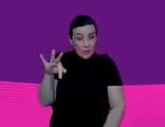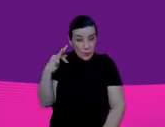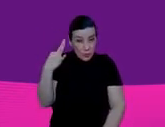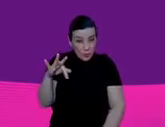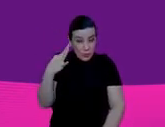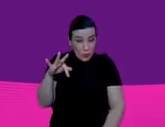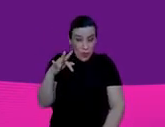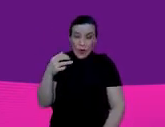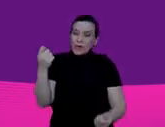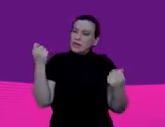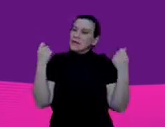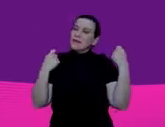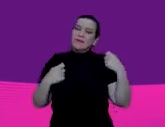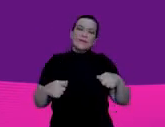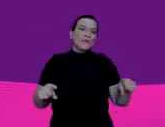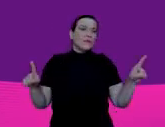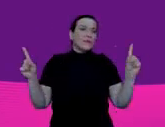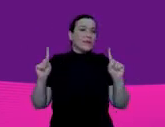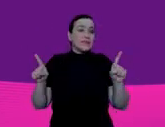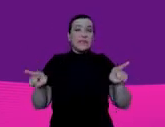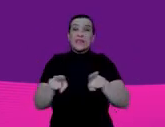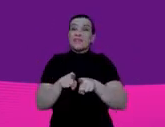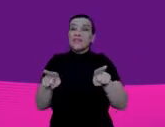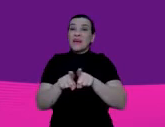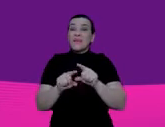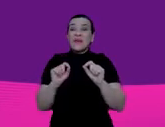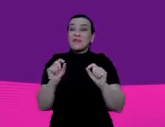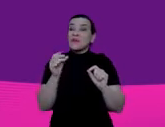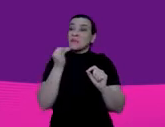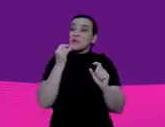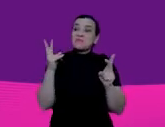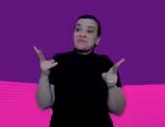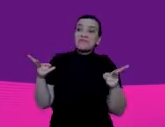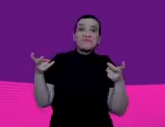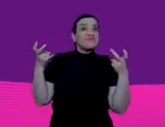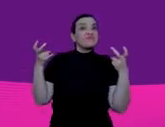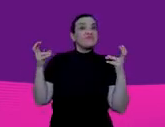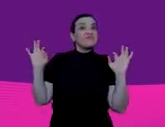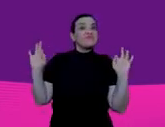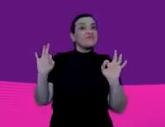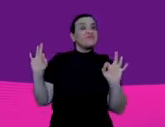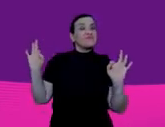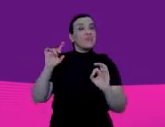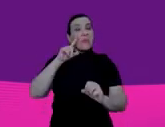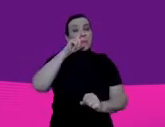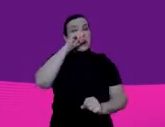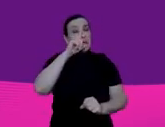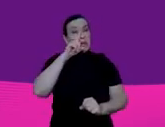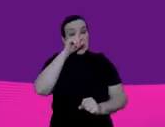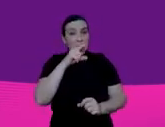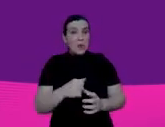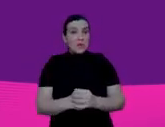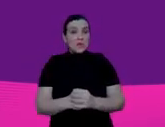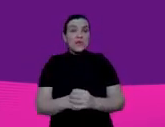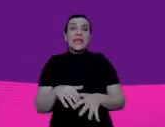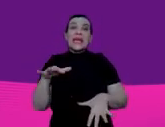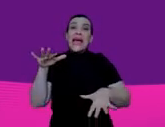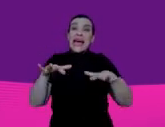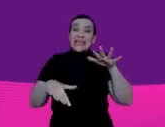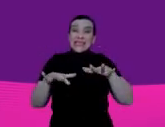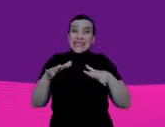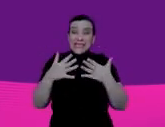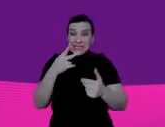enxaqueca, e que não têm sinais de alarme dentro desse contexto. E nem sempre o paciente que está na emergência tem um sinal de